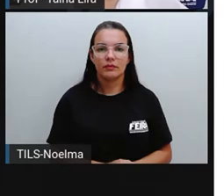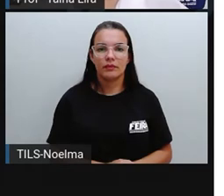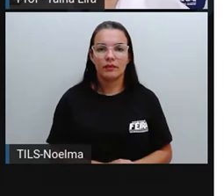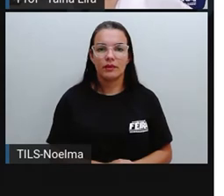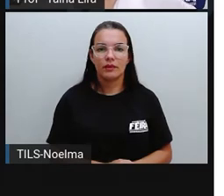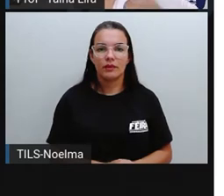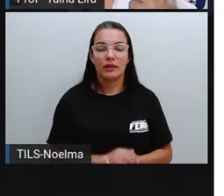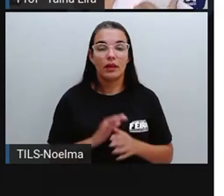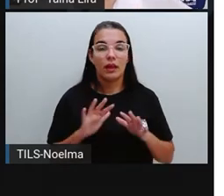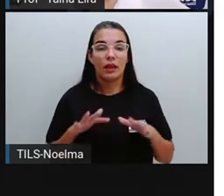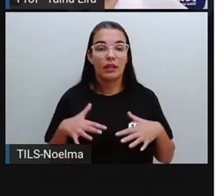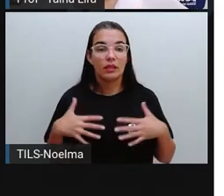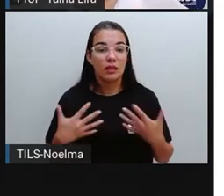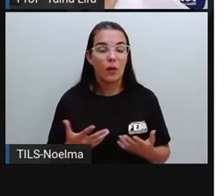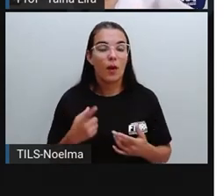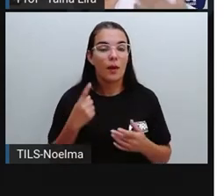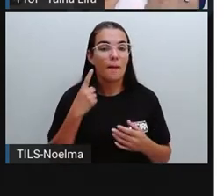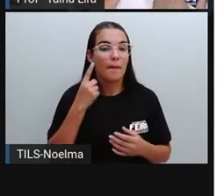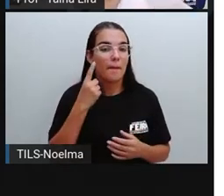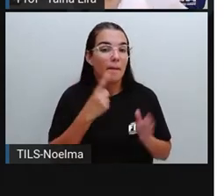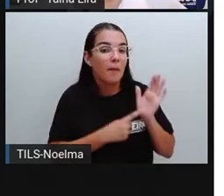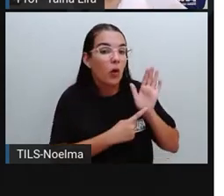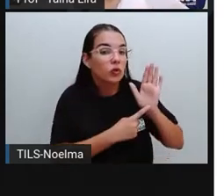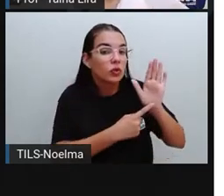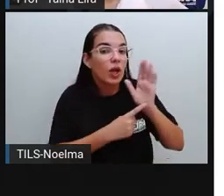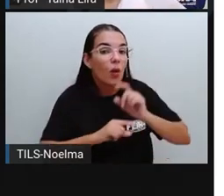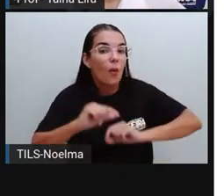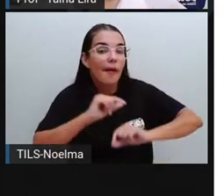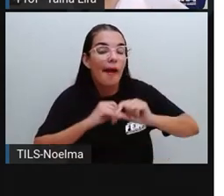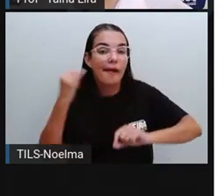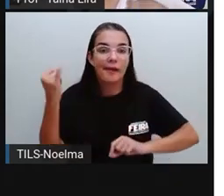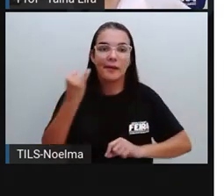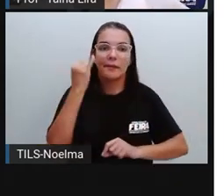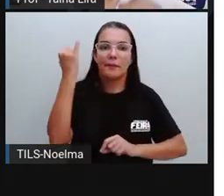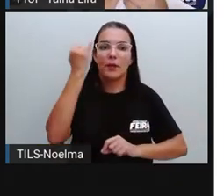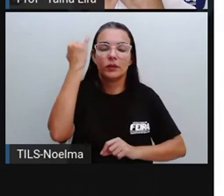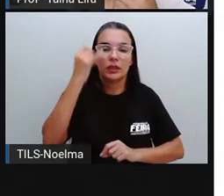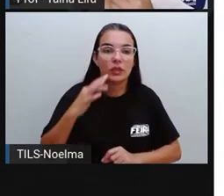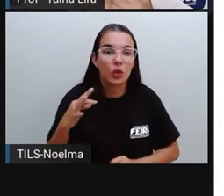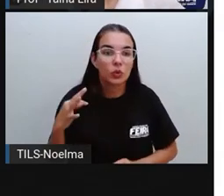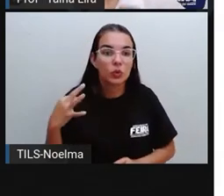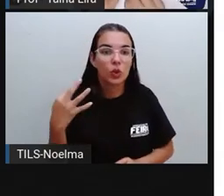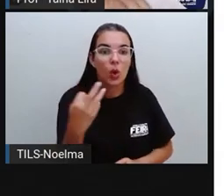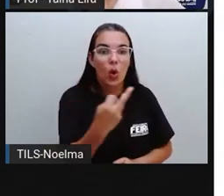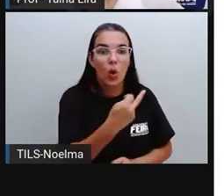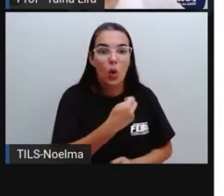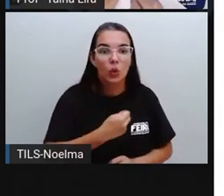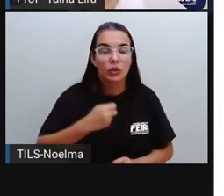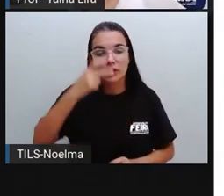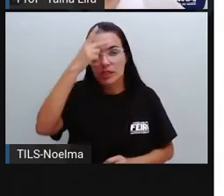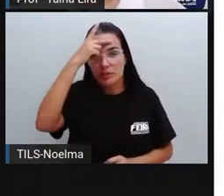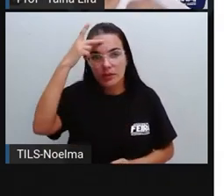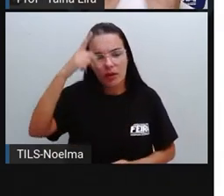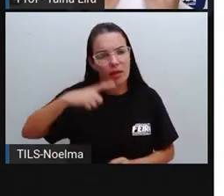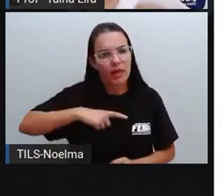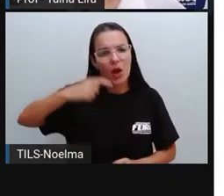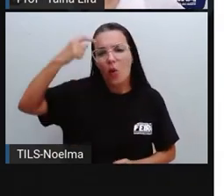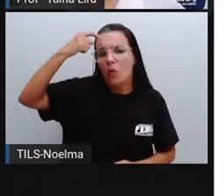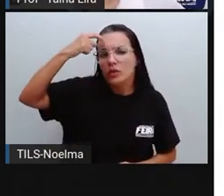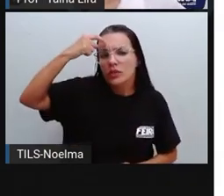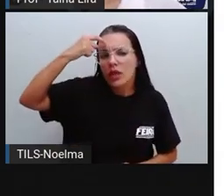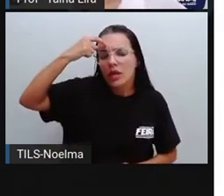Então ele está mostrando, né, a importância de todo mundo estar consciente e utilizando a